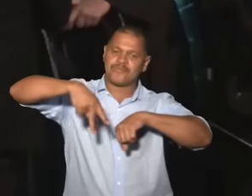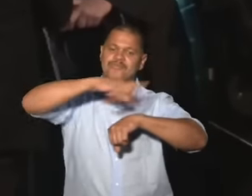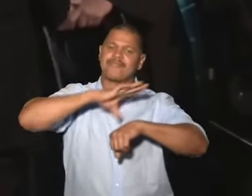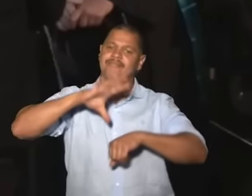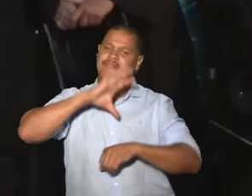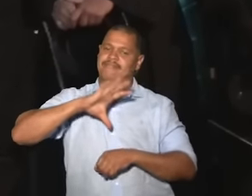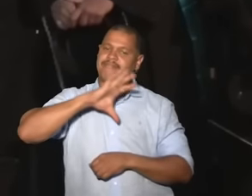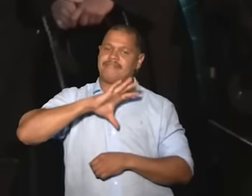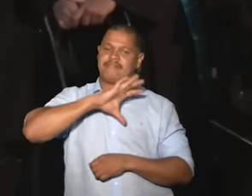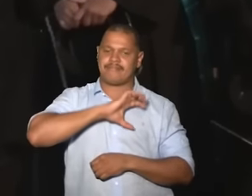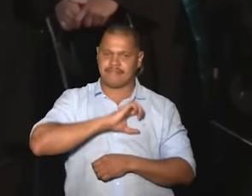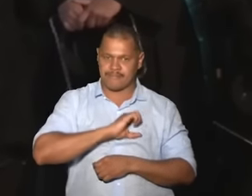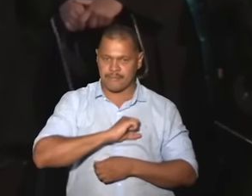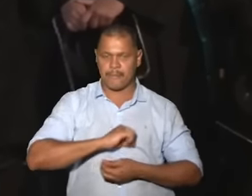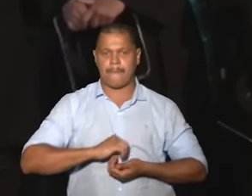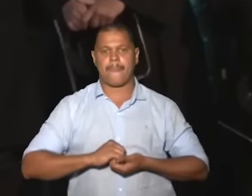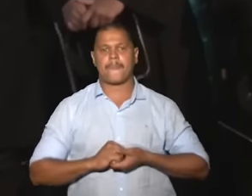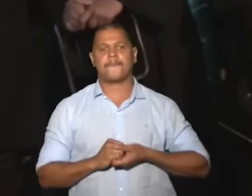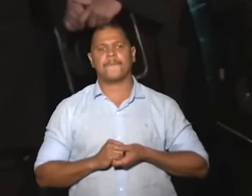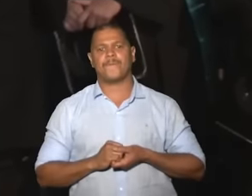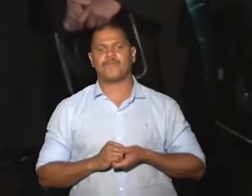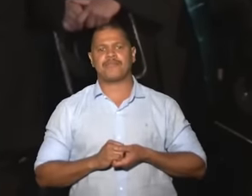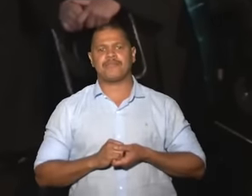amada, Brasil.